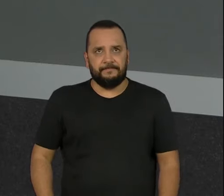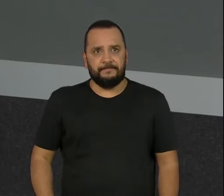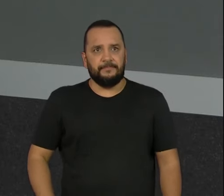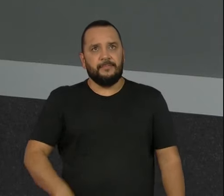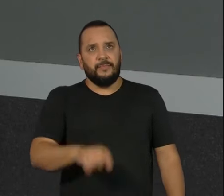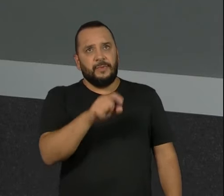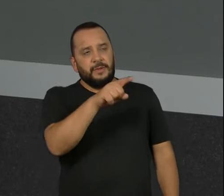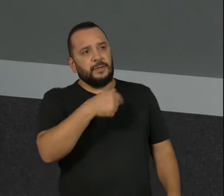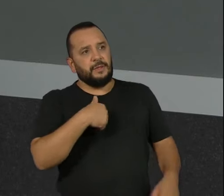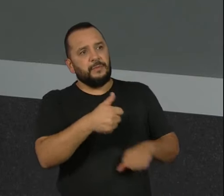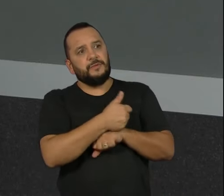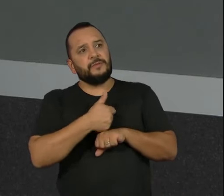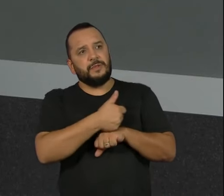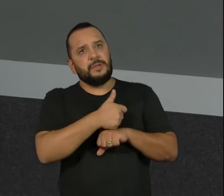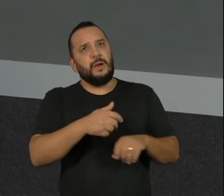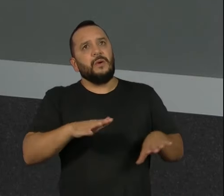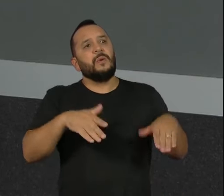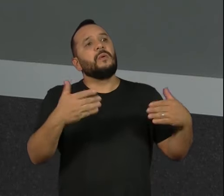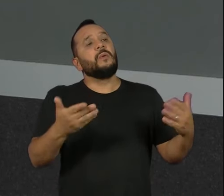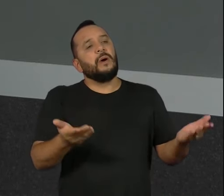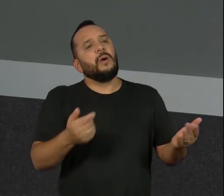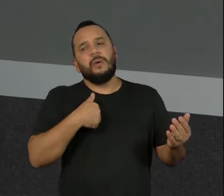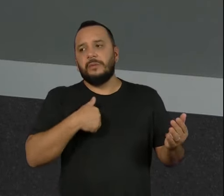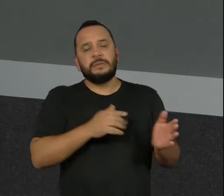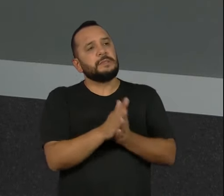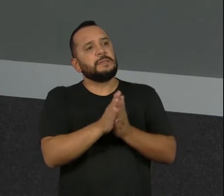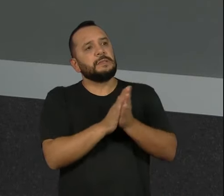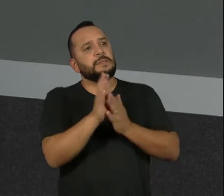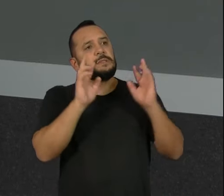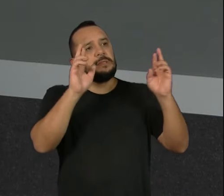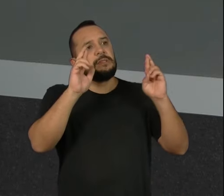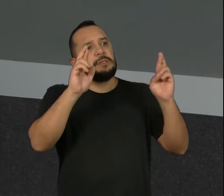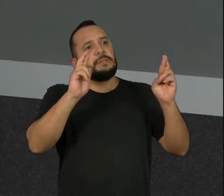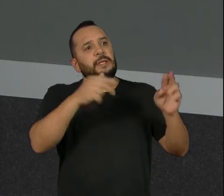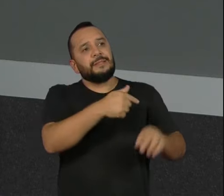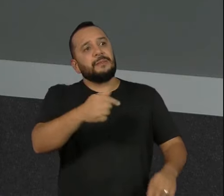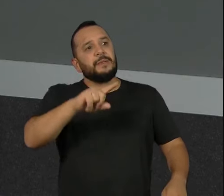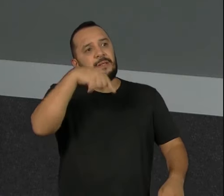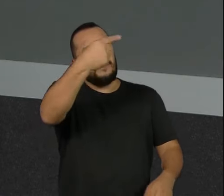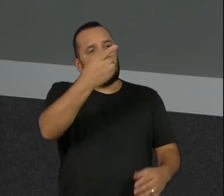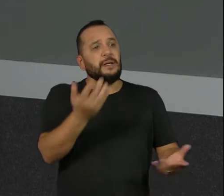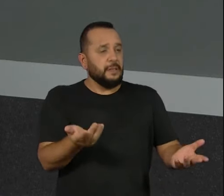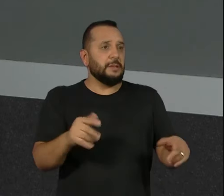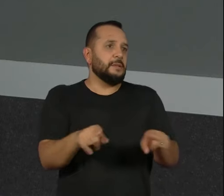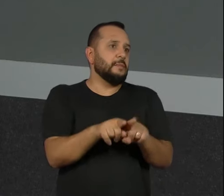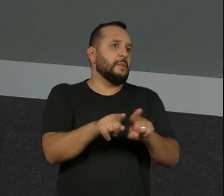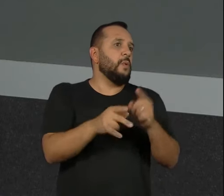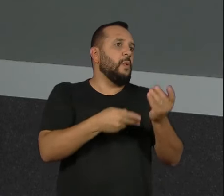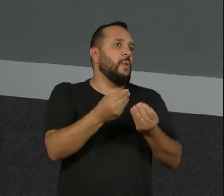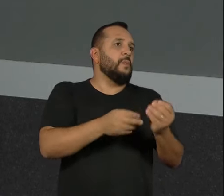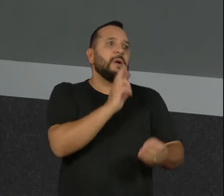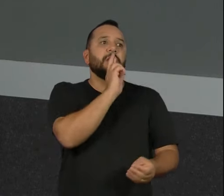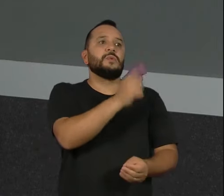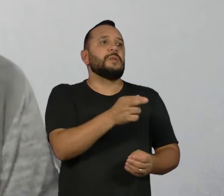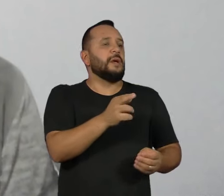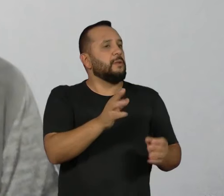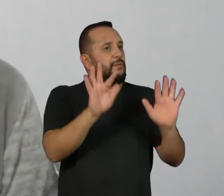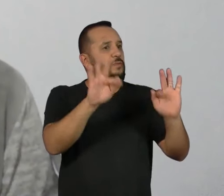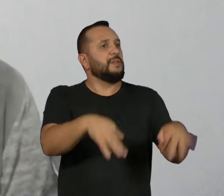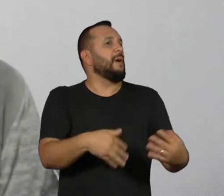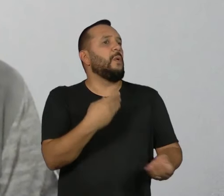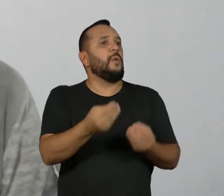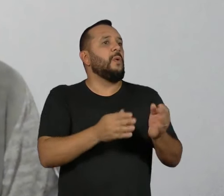especialista, né, qual é a principal expectativa para a semana que vem, ou como, de forma geral, né, como resultado dessa COP16? Bom,